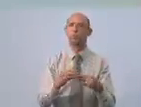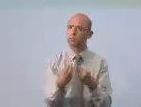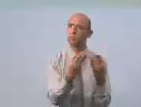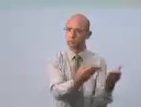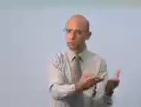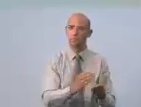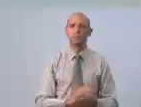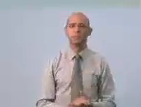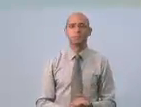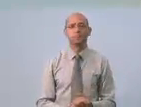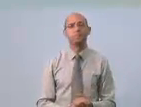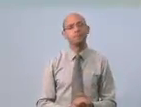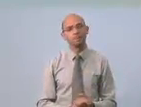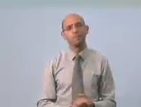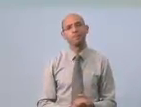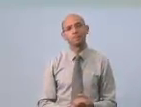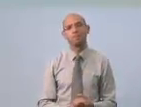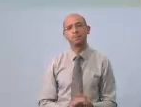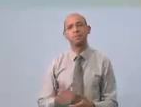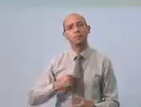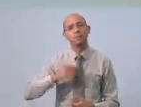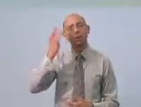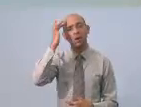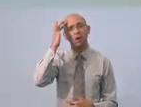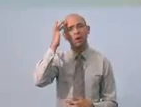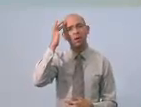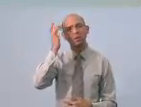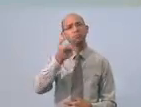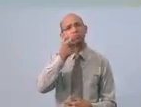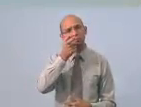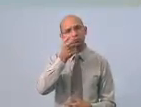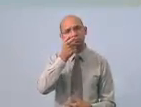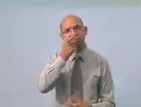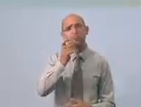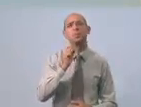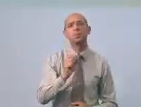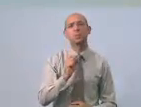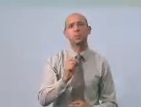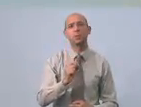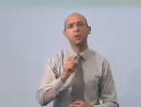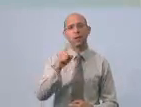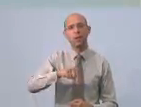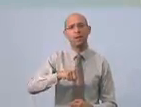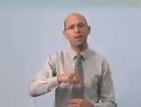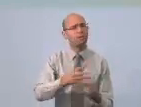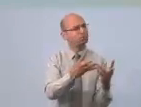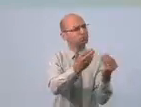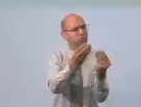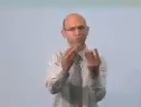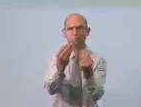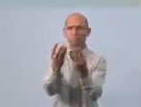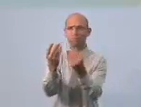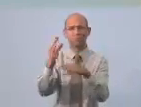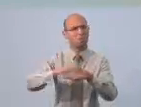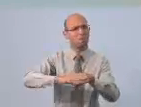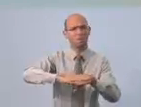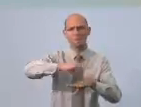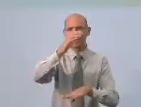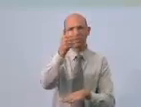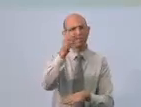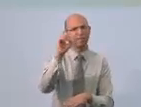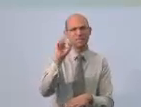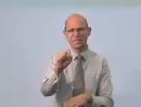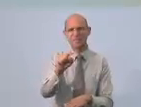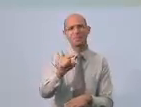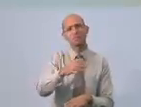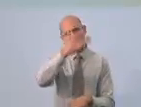que eu achei assim, muito interessante é que as centenas de crianças atendidas,